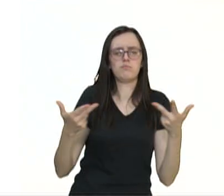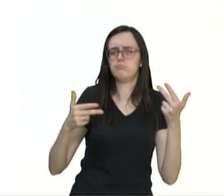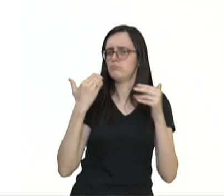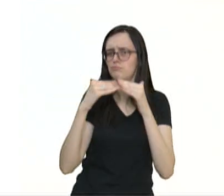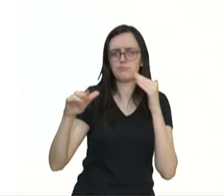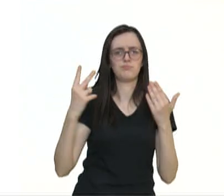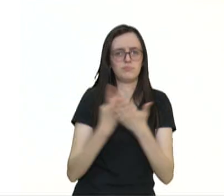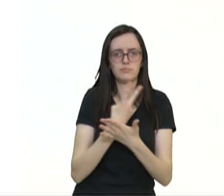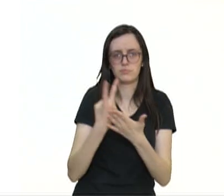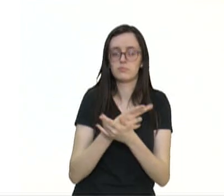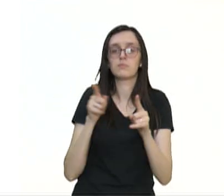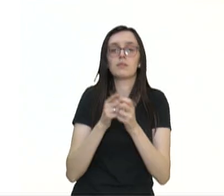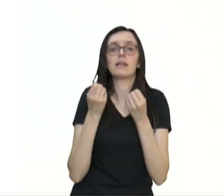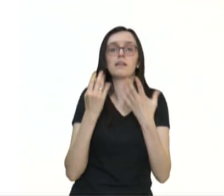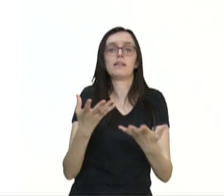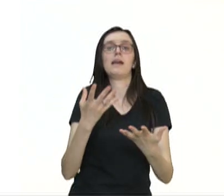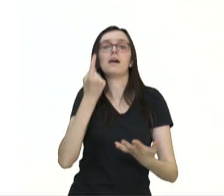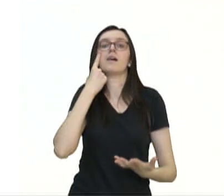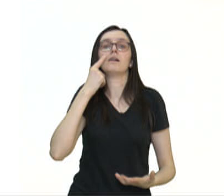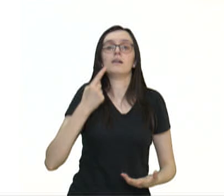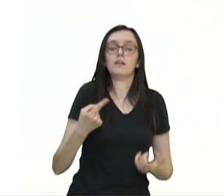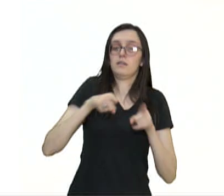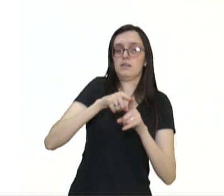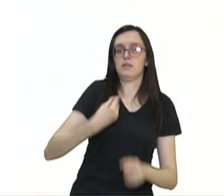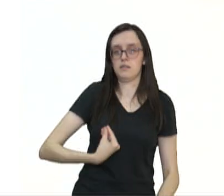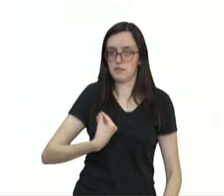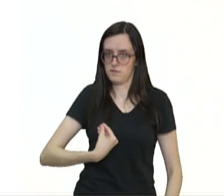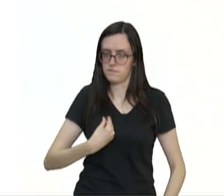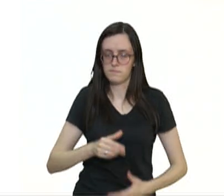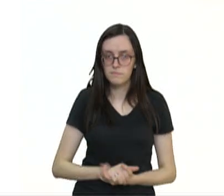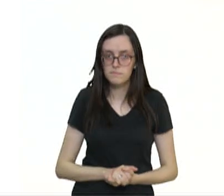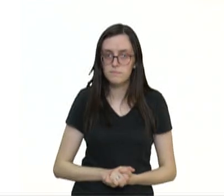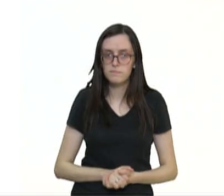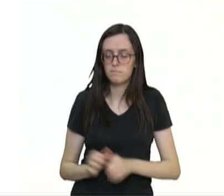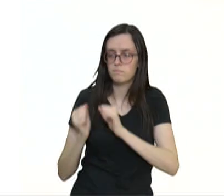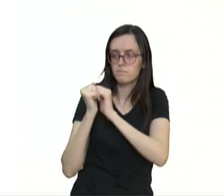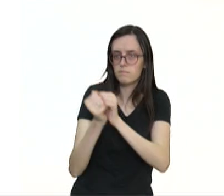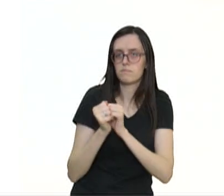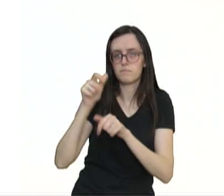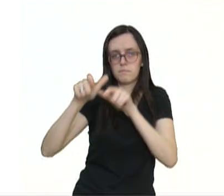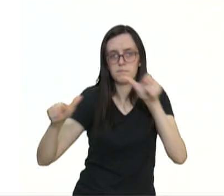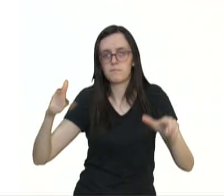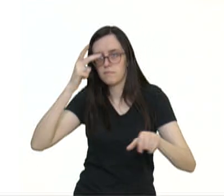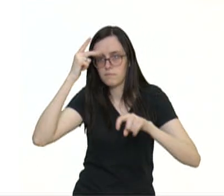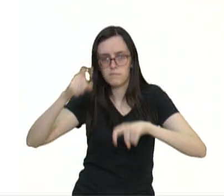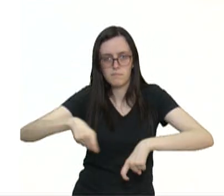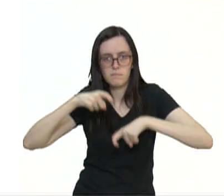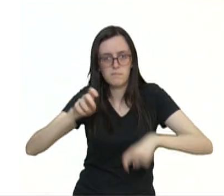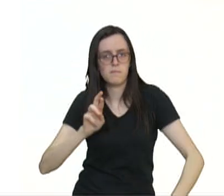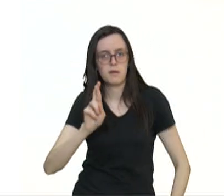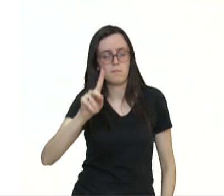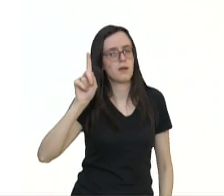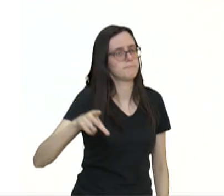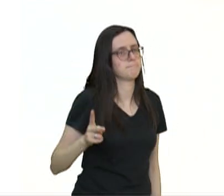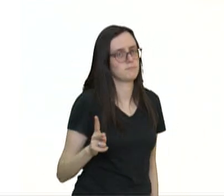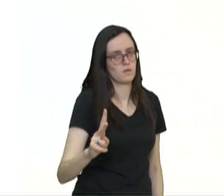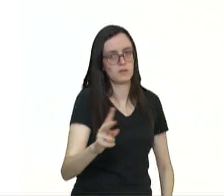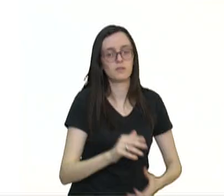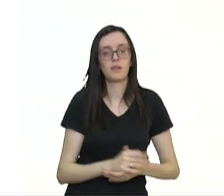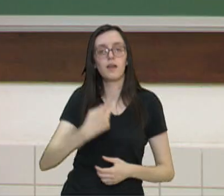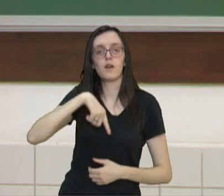e proporcionar condições para a subsistência, embora o conflito com representantes do agronegócio seja constante. Então, a